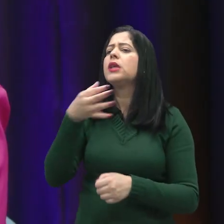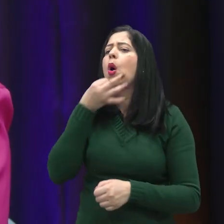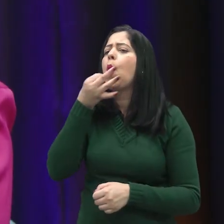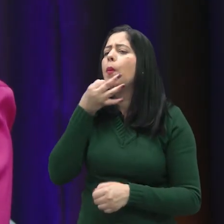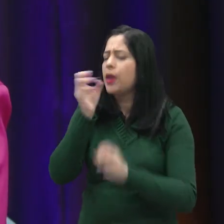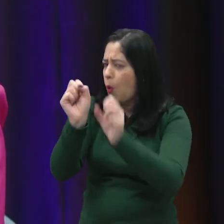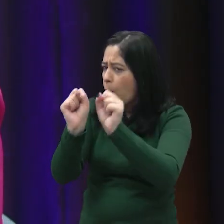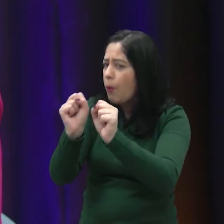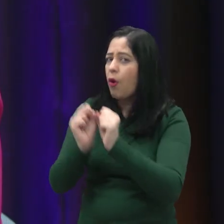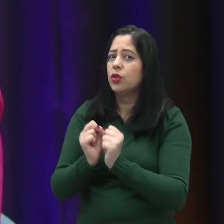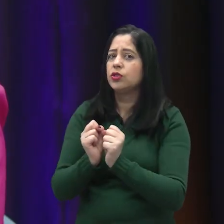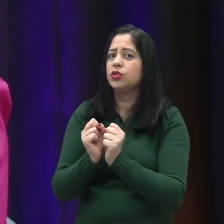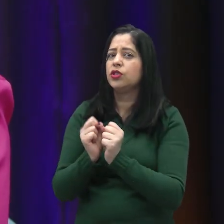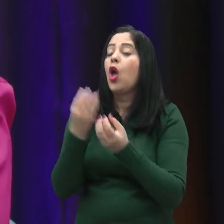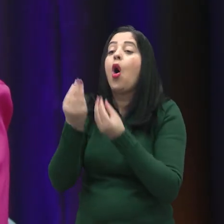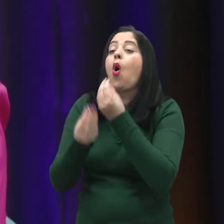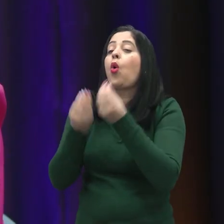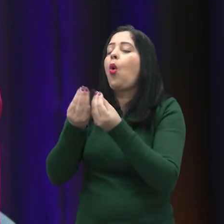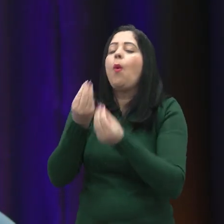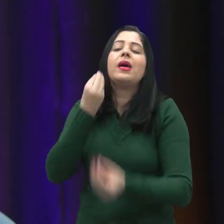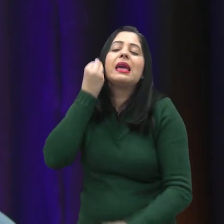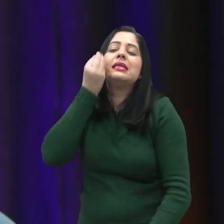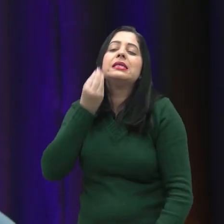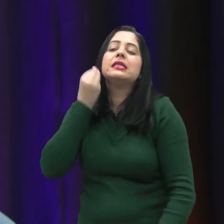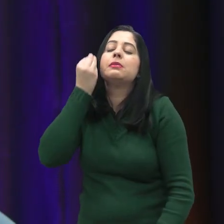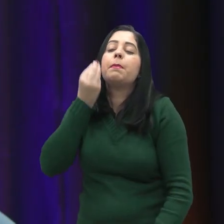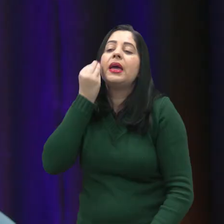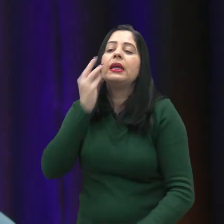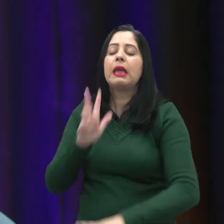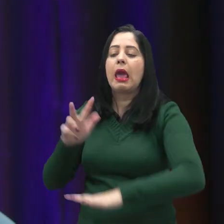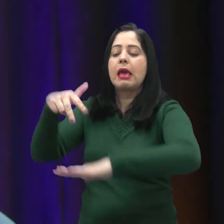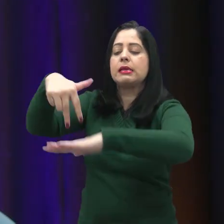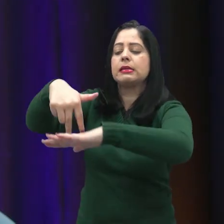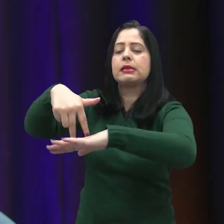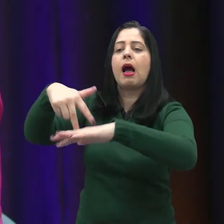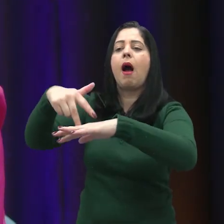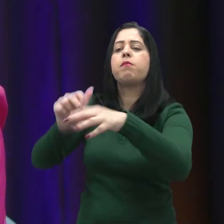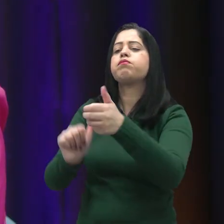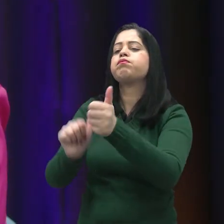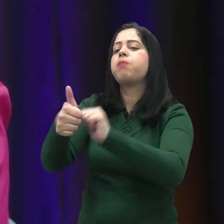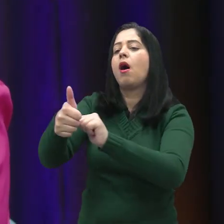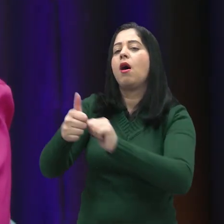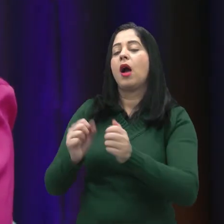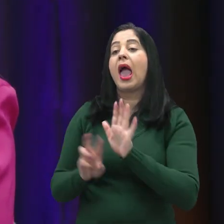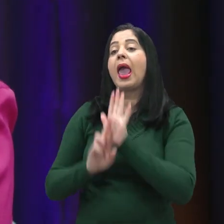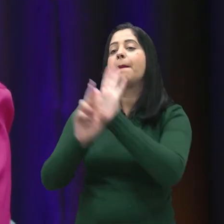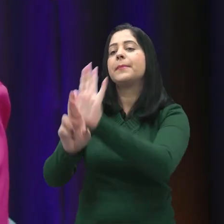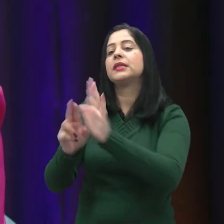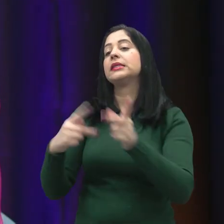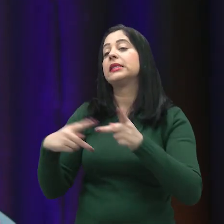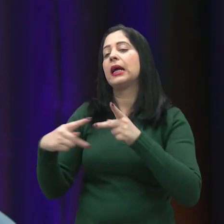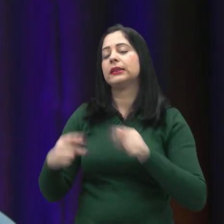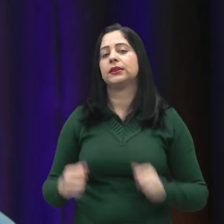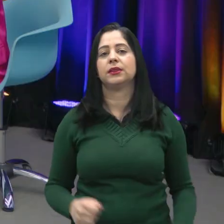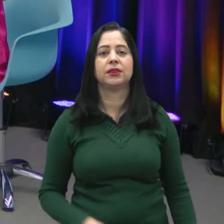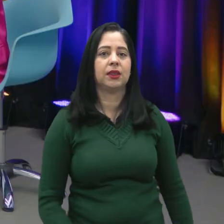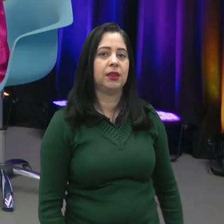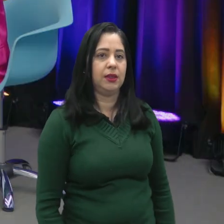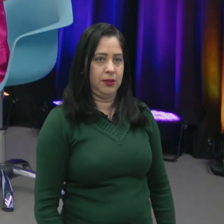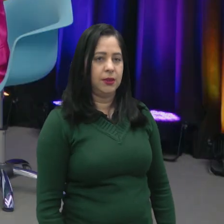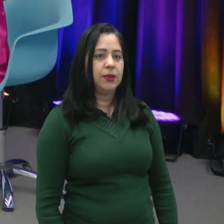isso. Então, dá sua opinião pra gente, né? Como que é esse lugar da resiliência do atleta hoje para representar a nossa cidade?